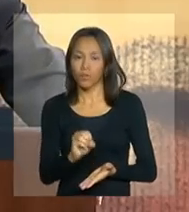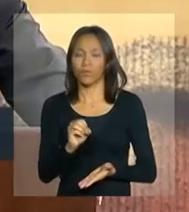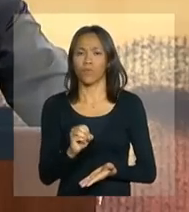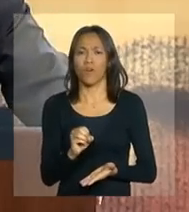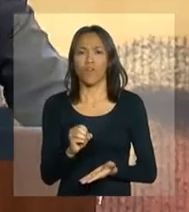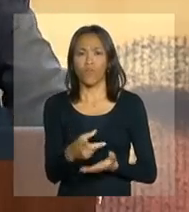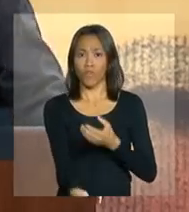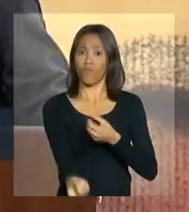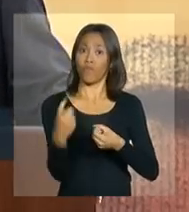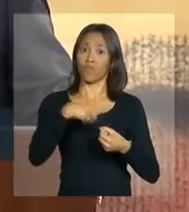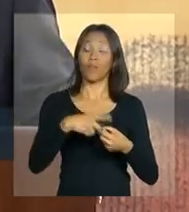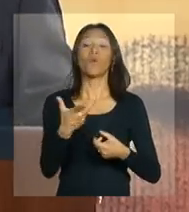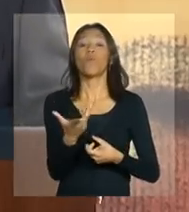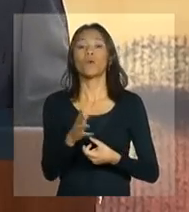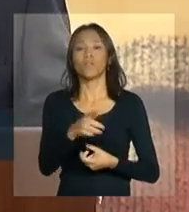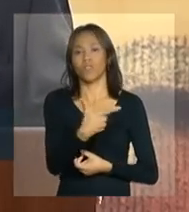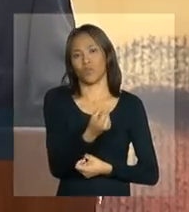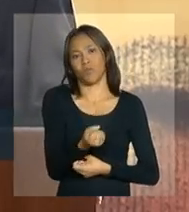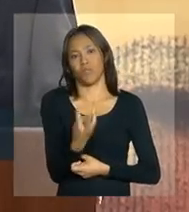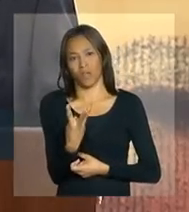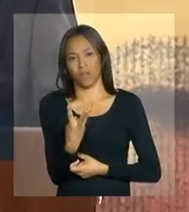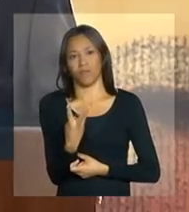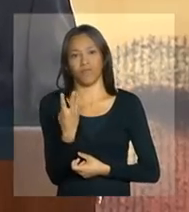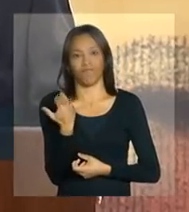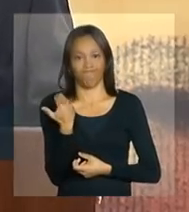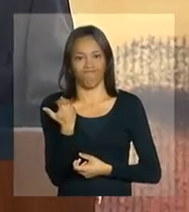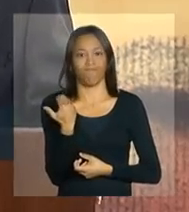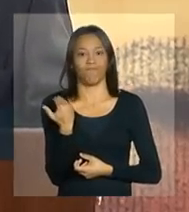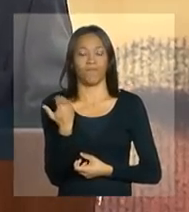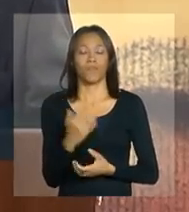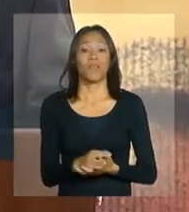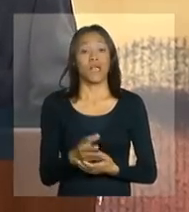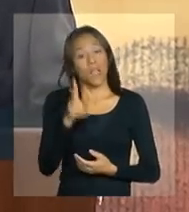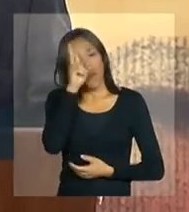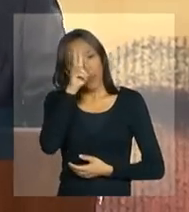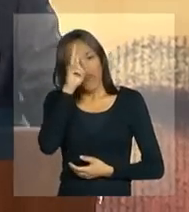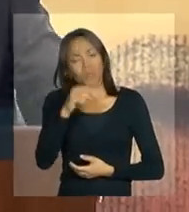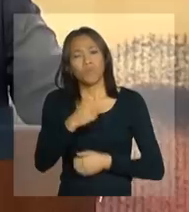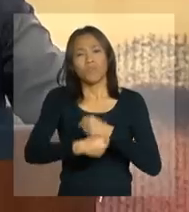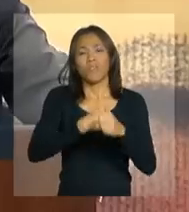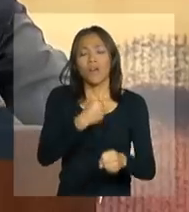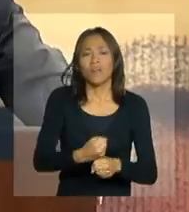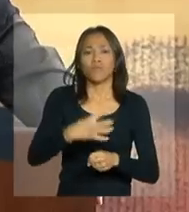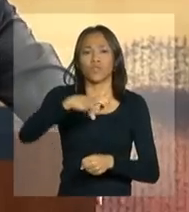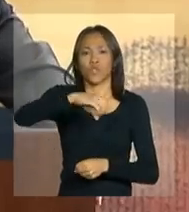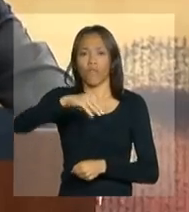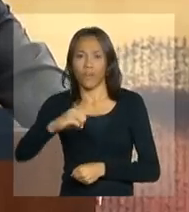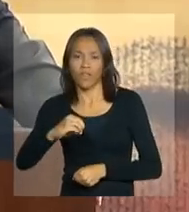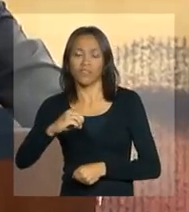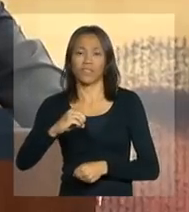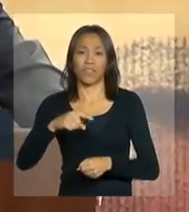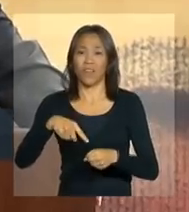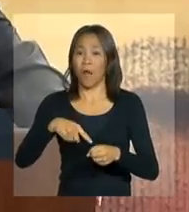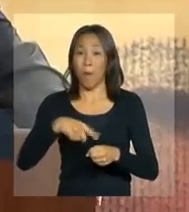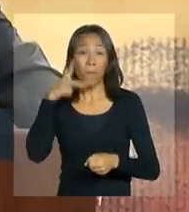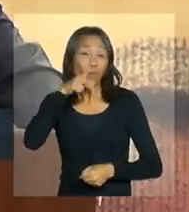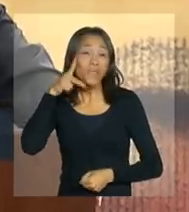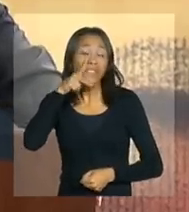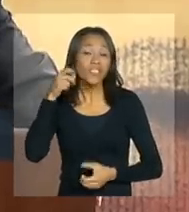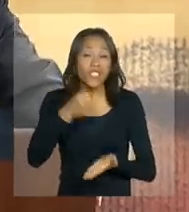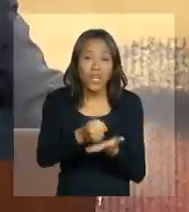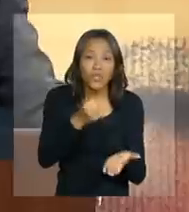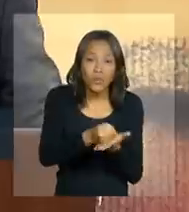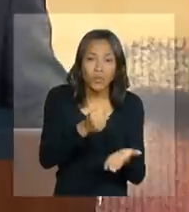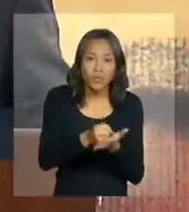a partir de 2003 é importante a gente relembrar que os anos 90 foram os anos em que acabou a política de assistência